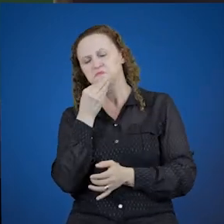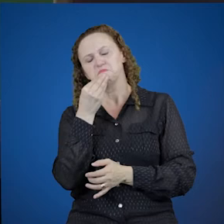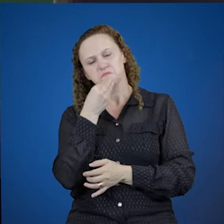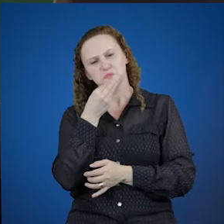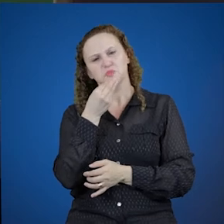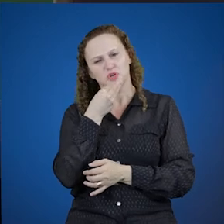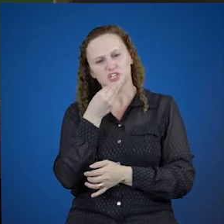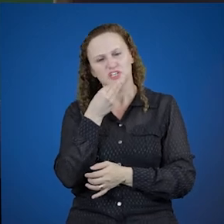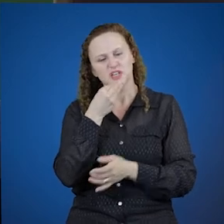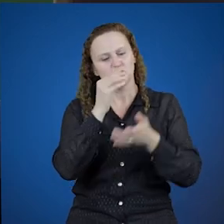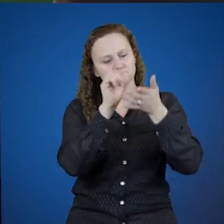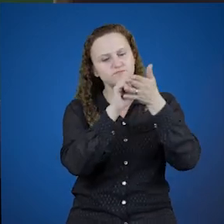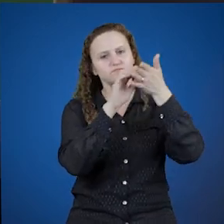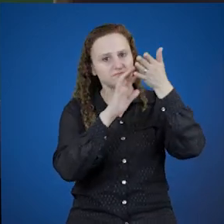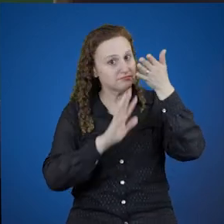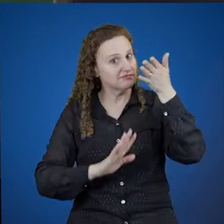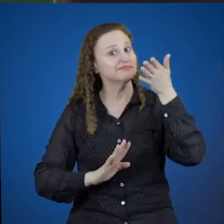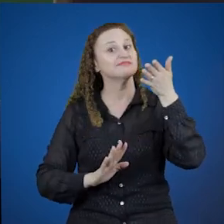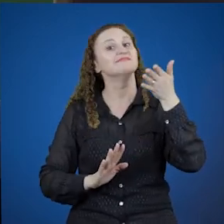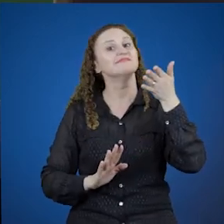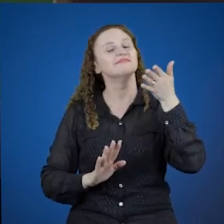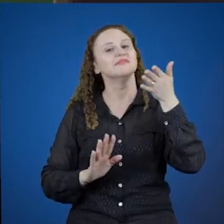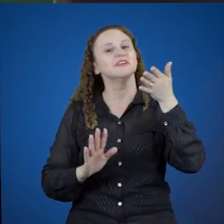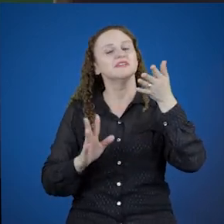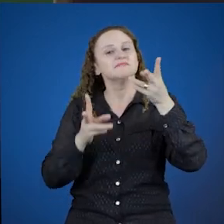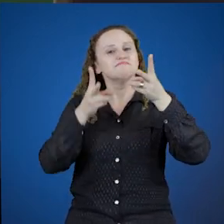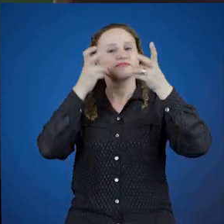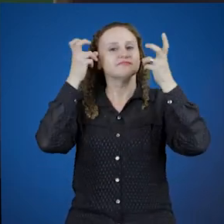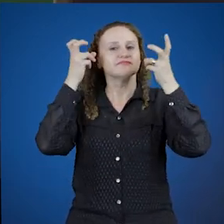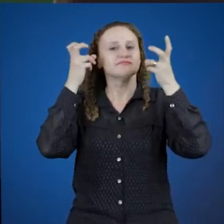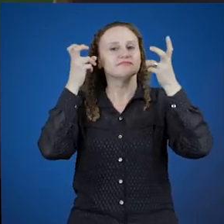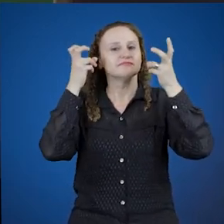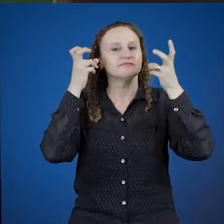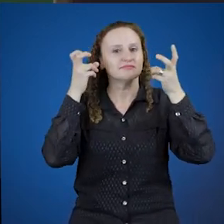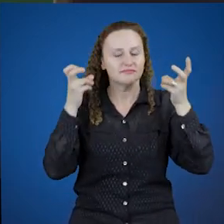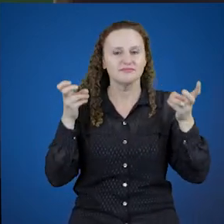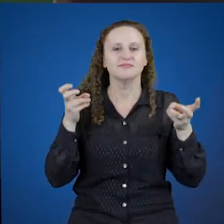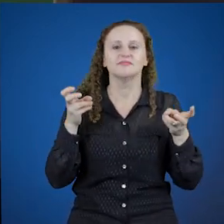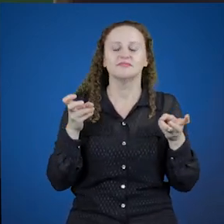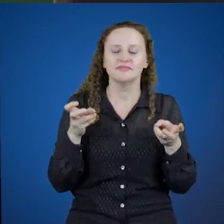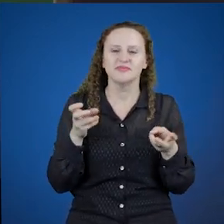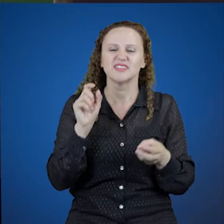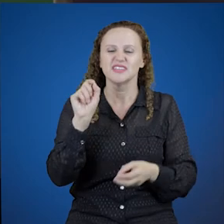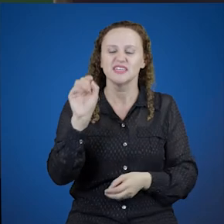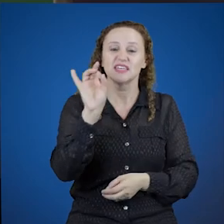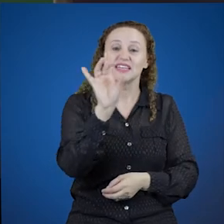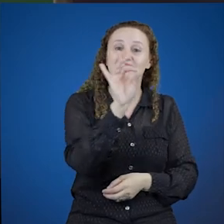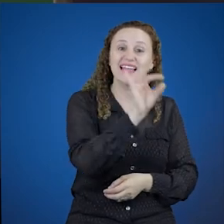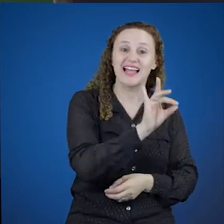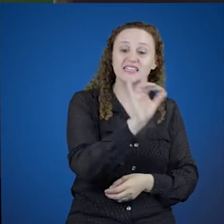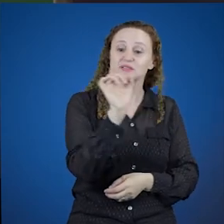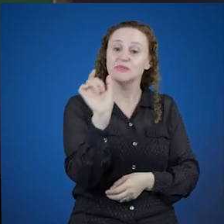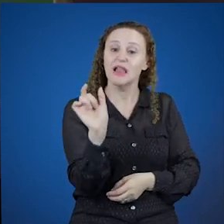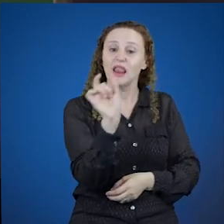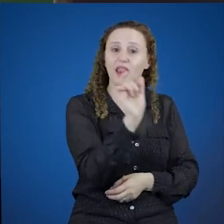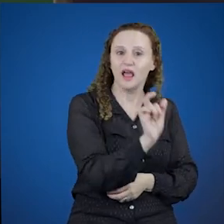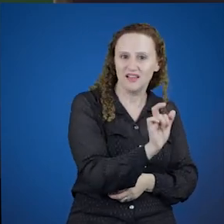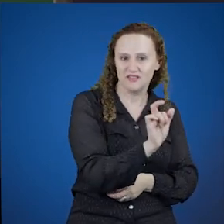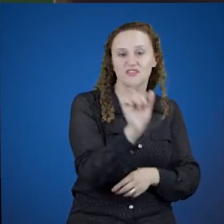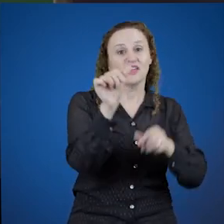oportunidade de ver isso nos exercícios nos leva a perceber em que caso o que é a palavra